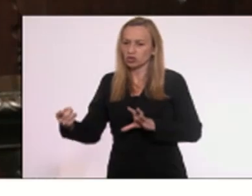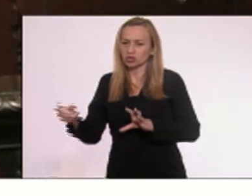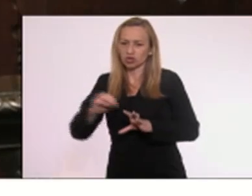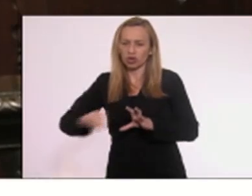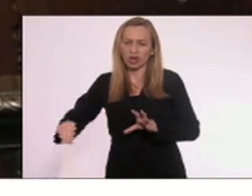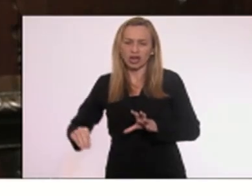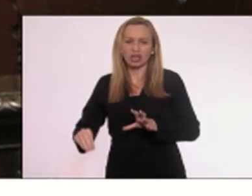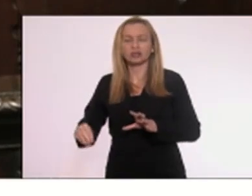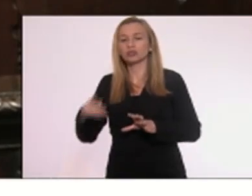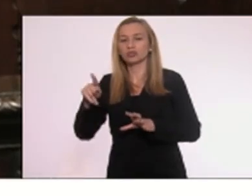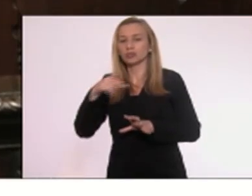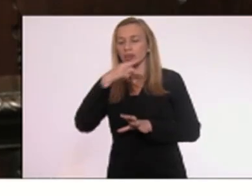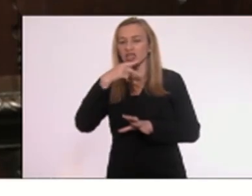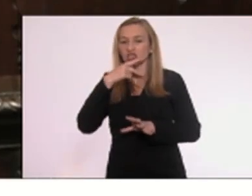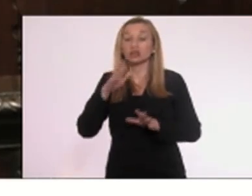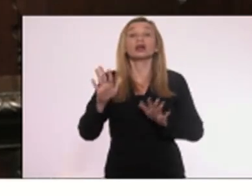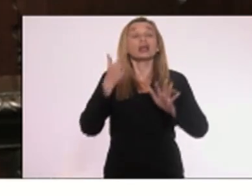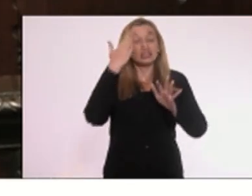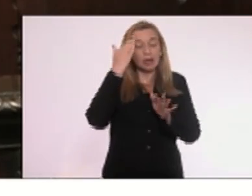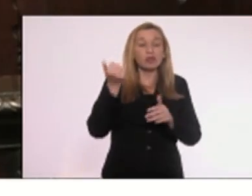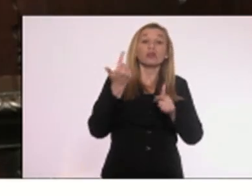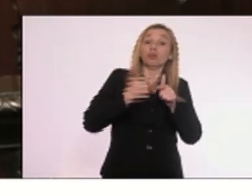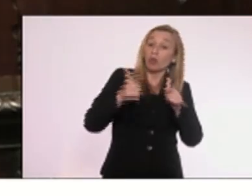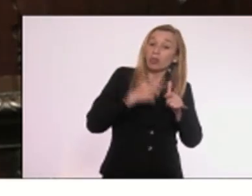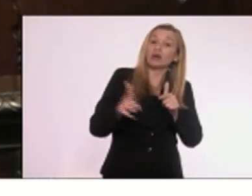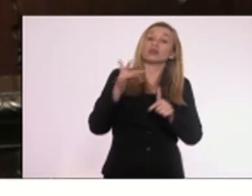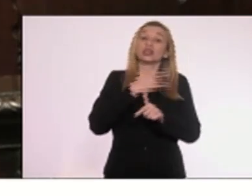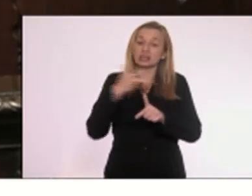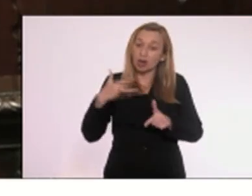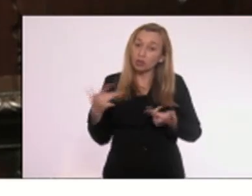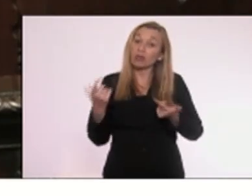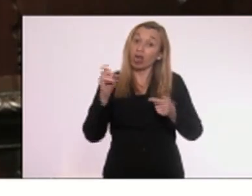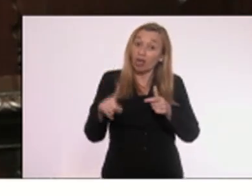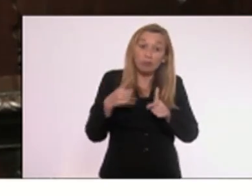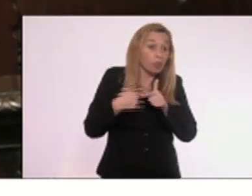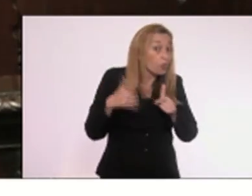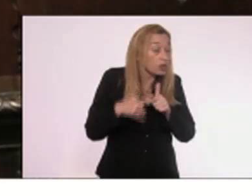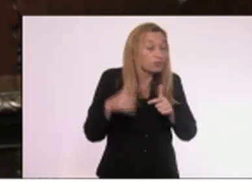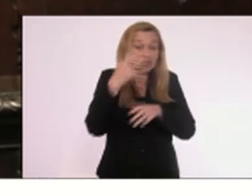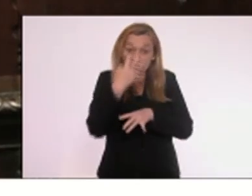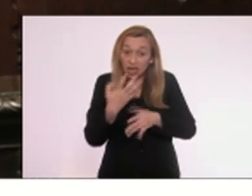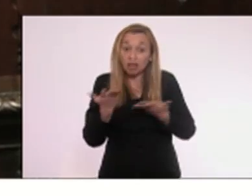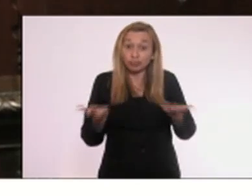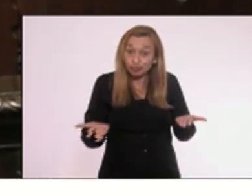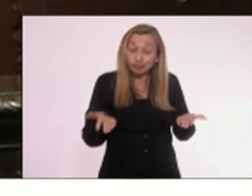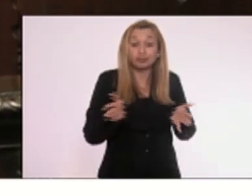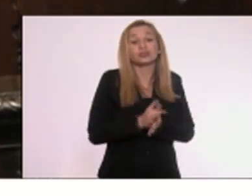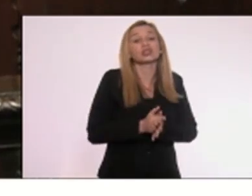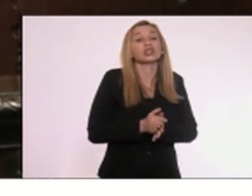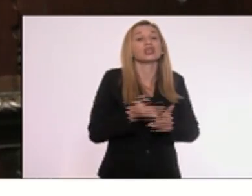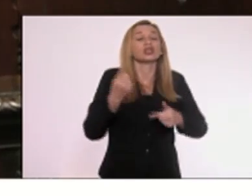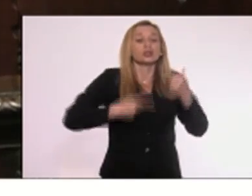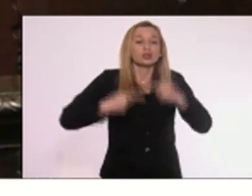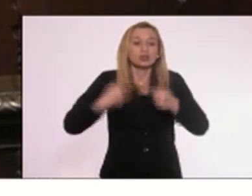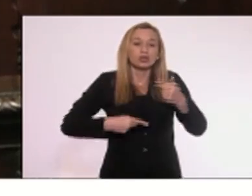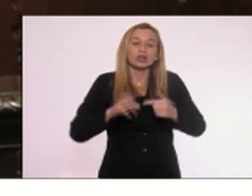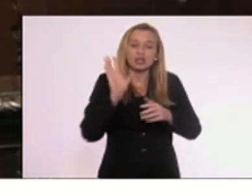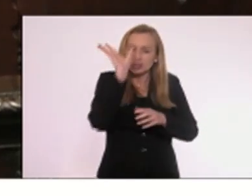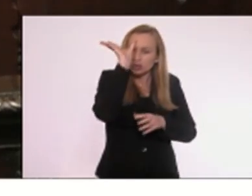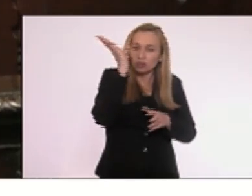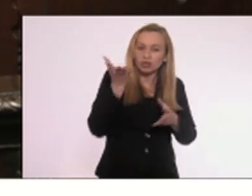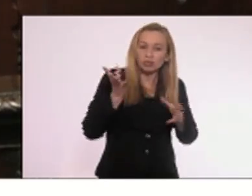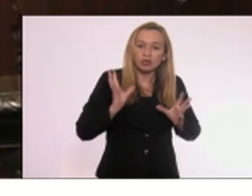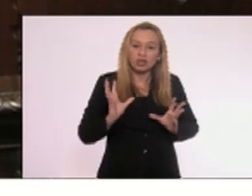saúde é emblemática, que é uma luta antiga, nós, por unanimidade, numa discussão, resolvemos acordar